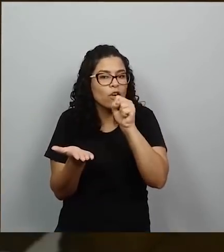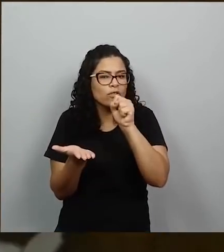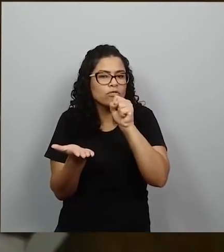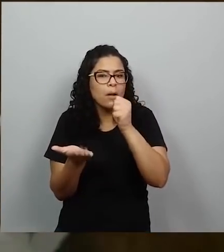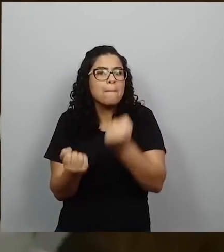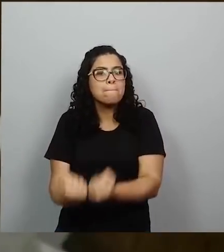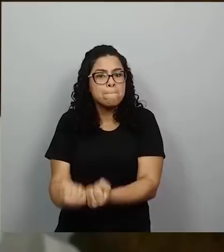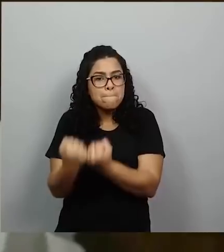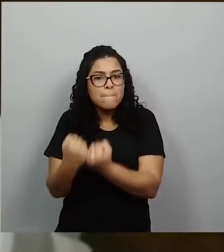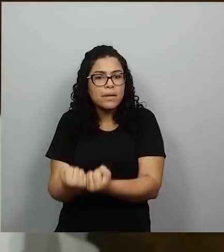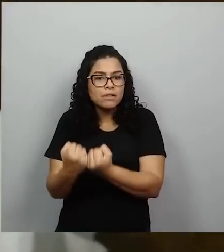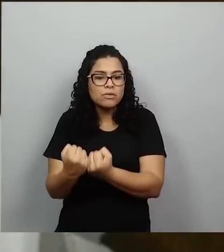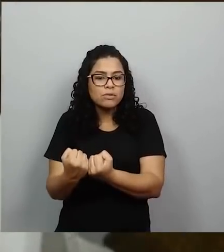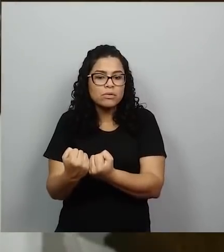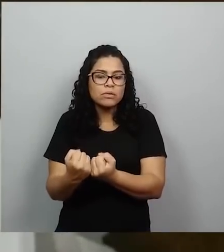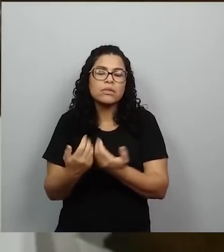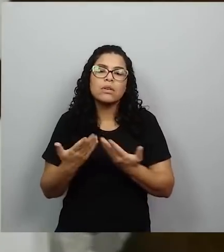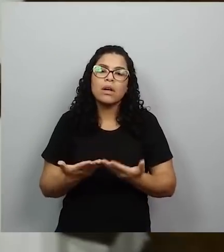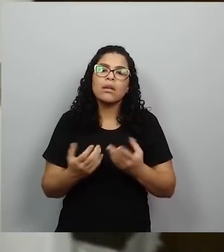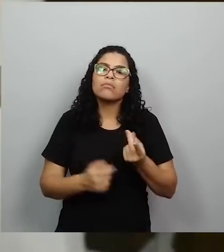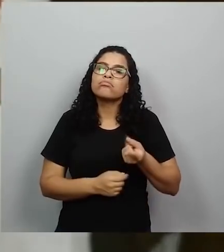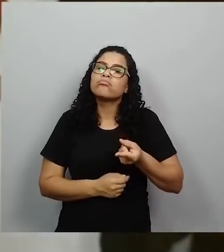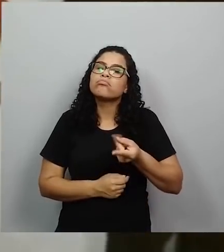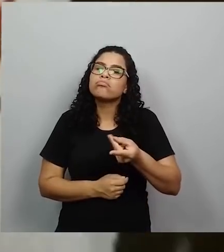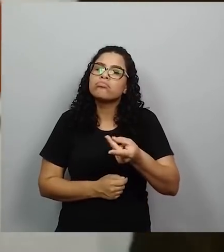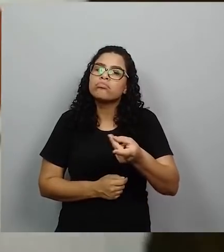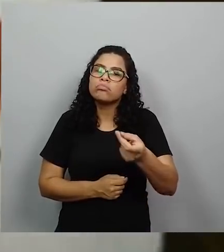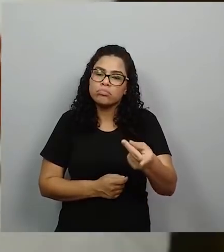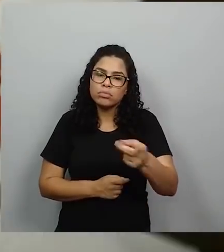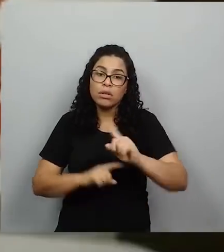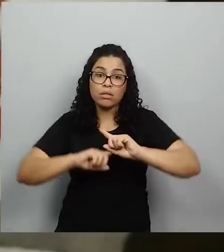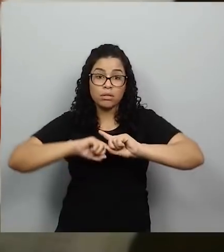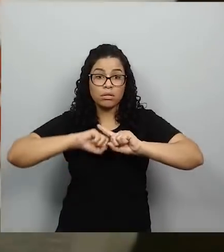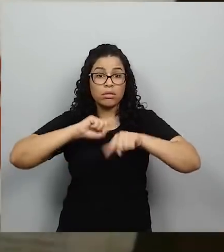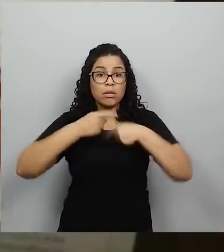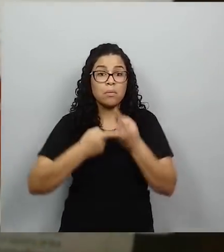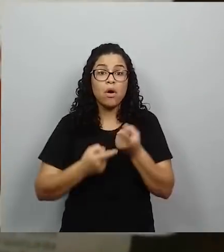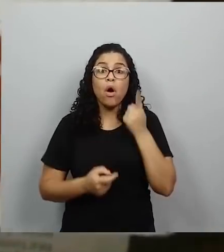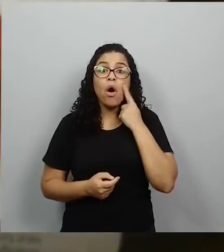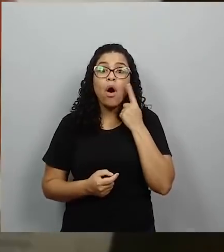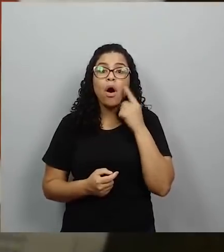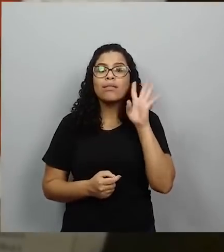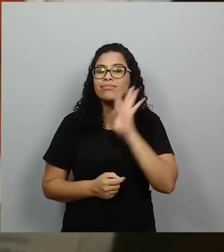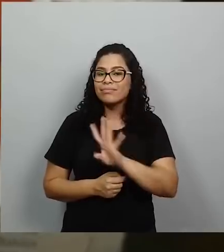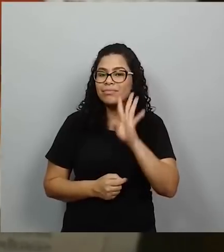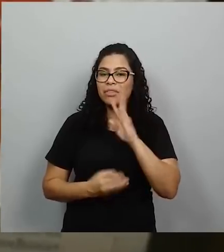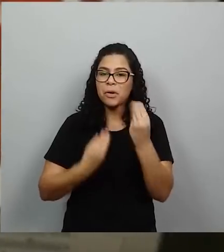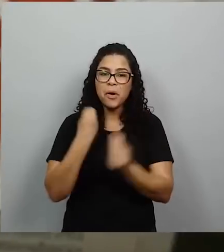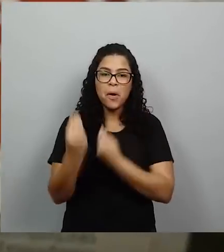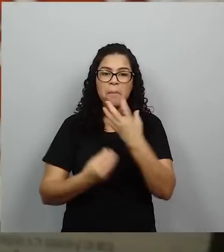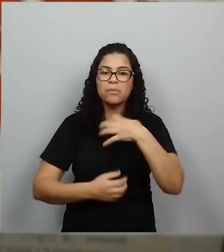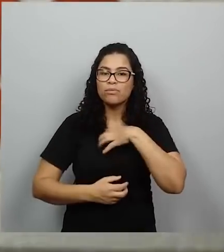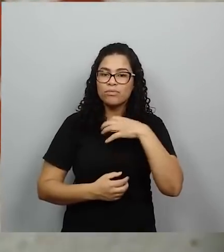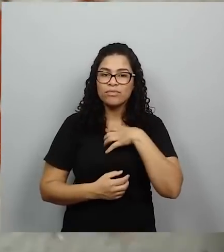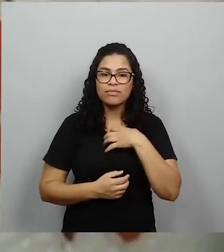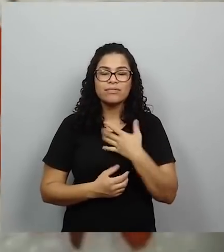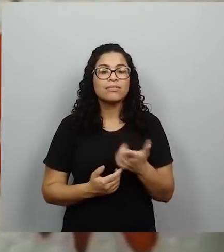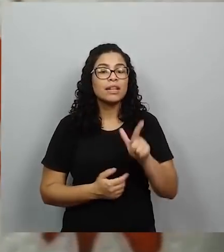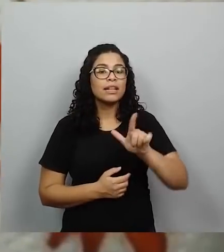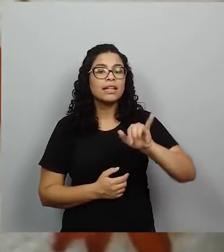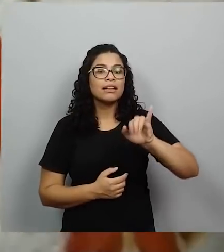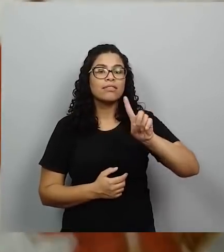bastante peso em cima. E deixa por um tempo. Depois, olha só que legal que fica. A